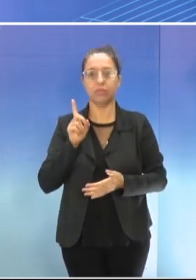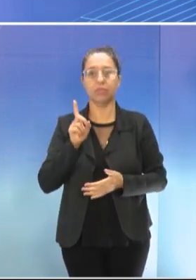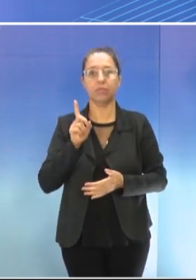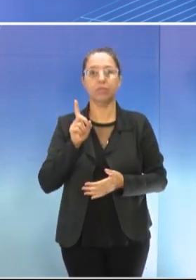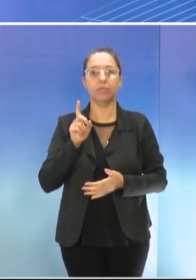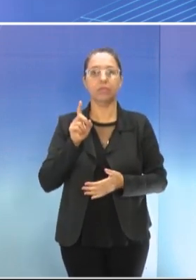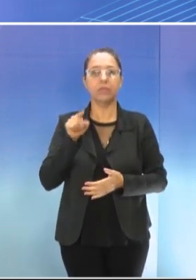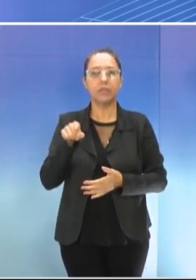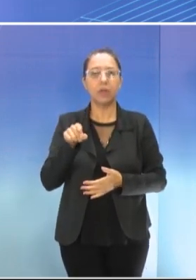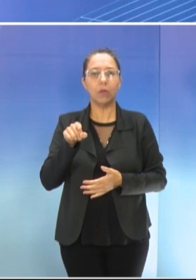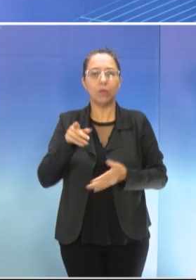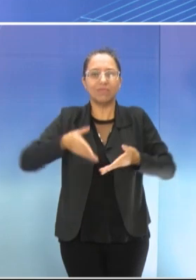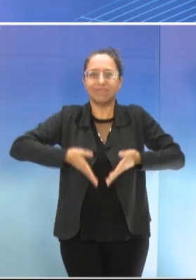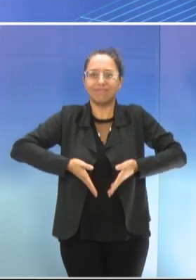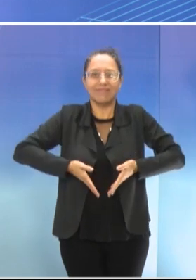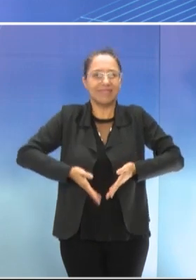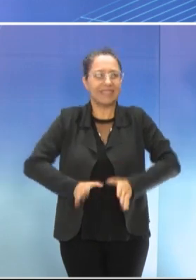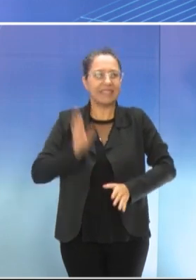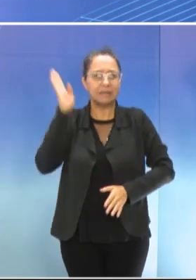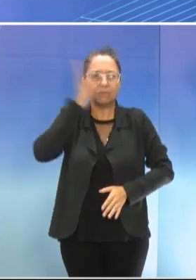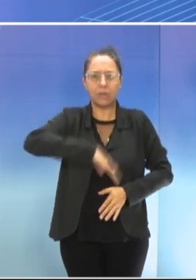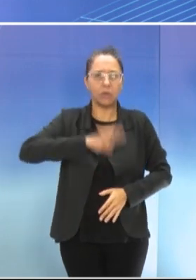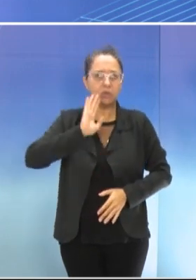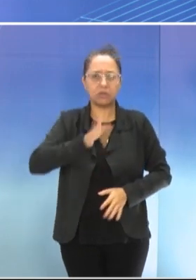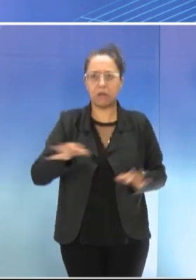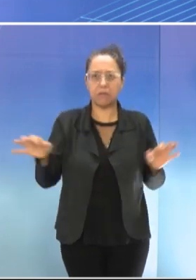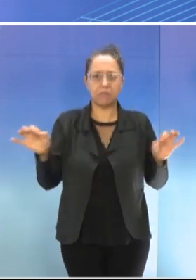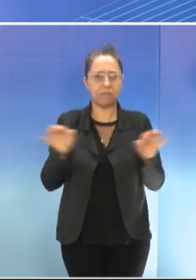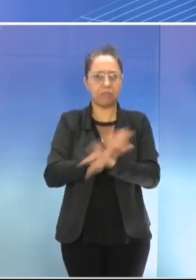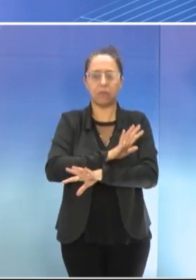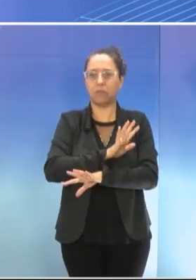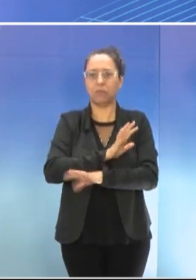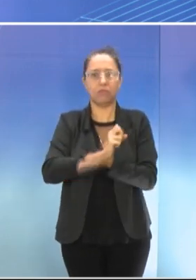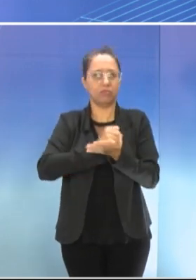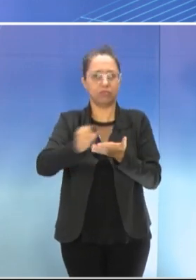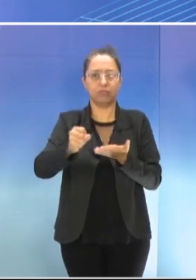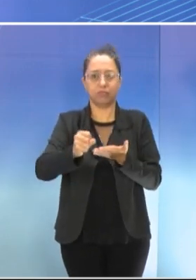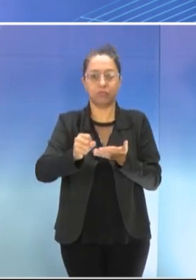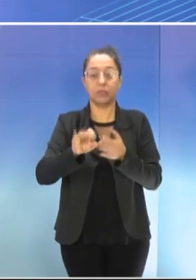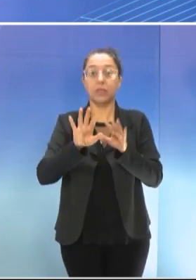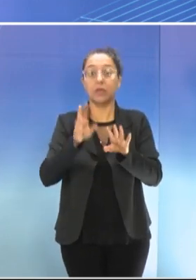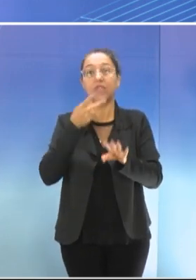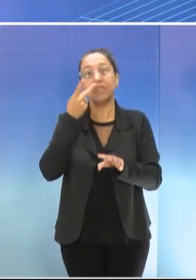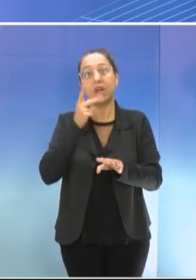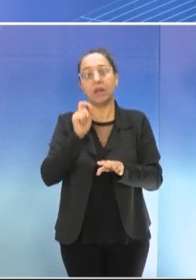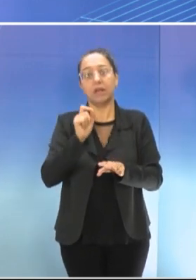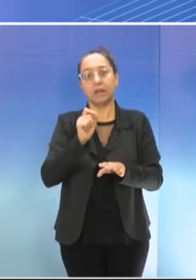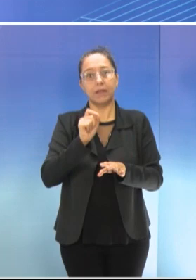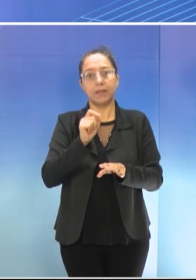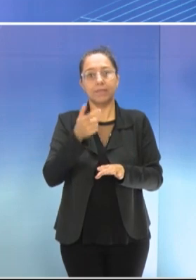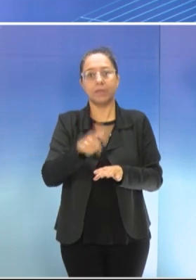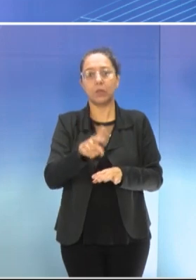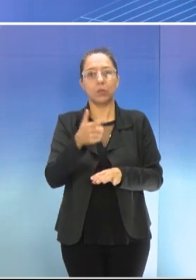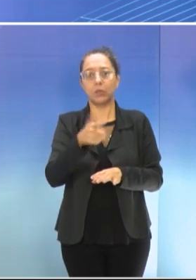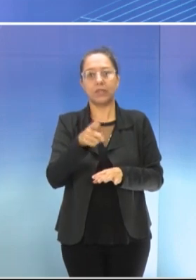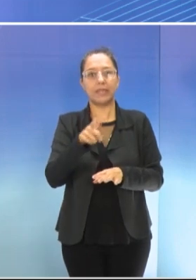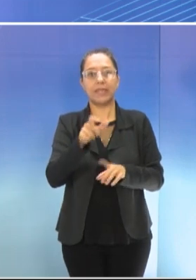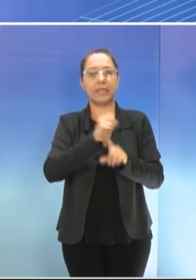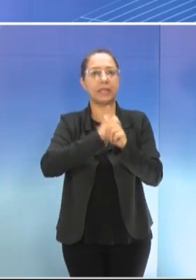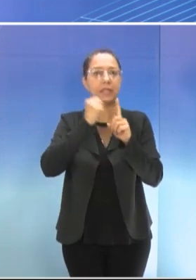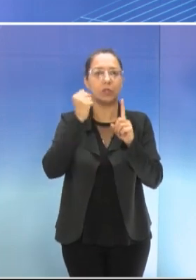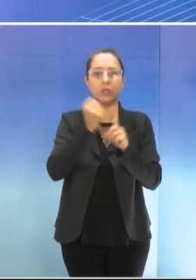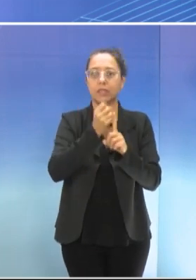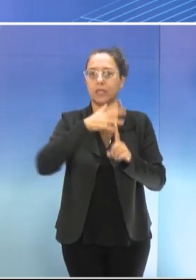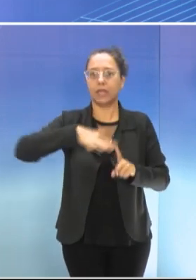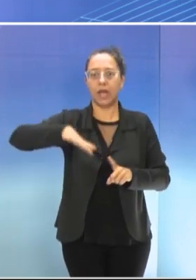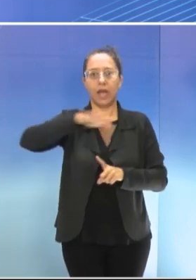Thomas Hobbes, o homem é mau por natureza, tá? Nós estamos falando aí de um estado de natureza, onde não